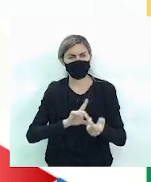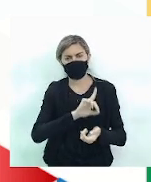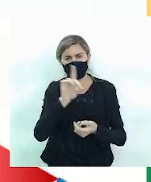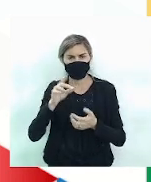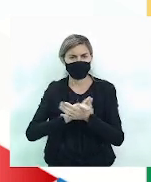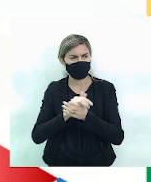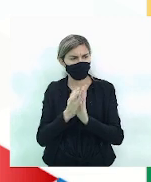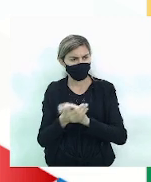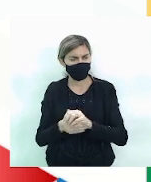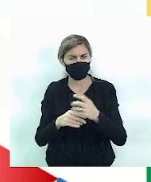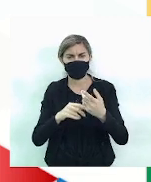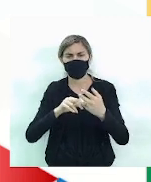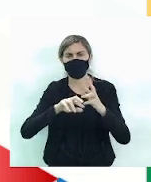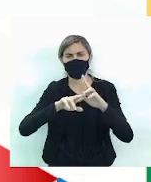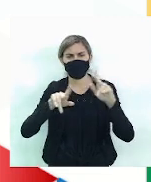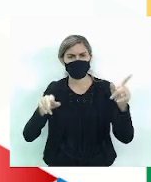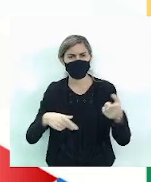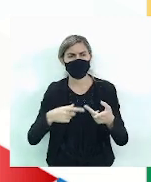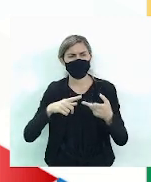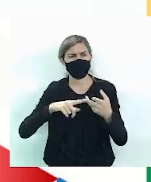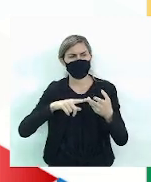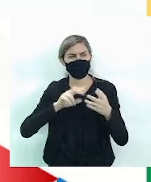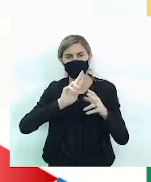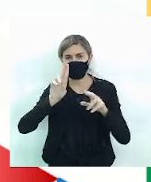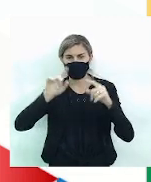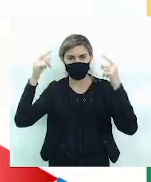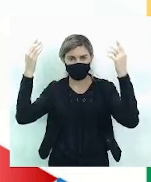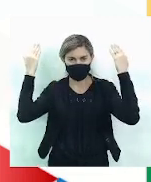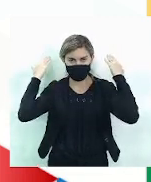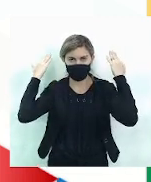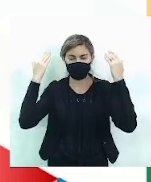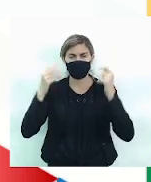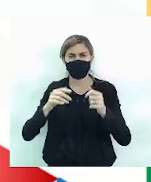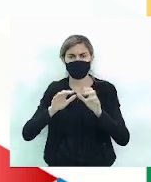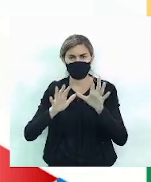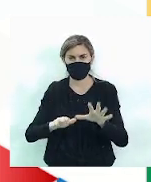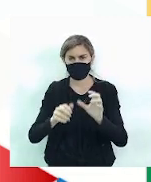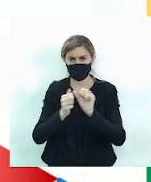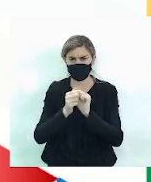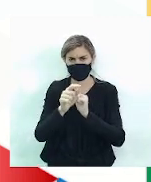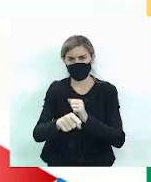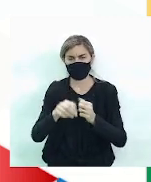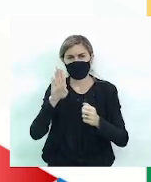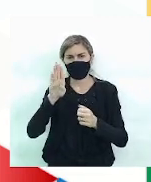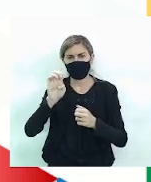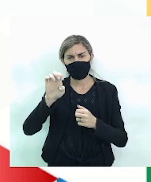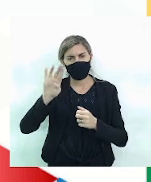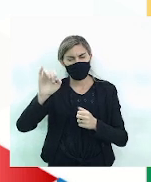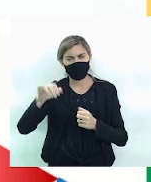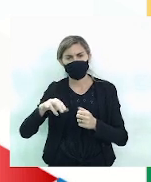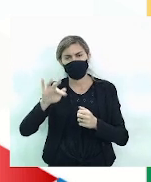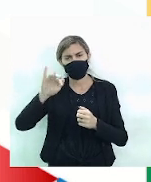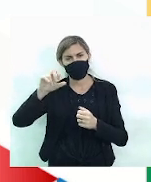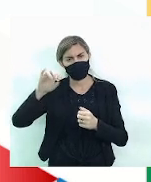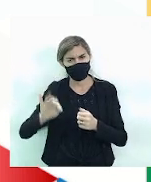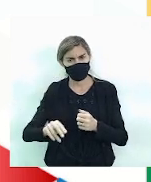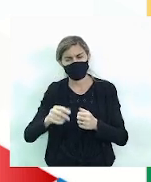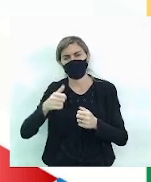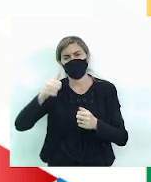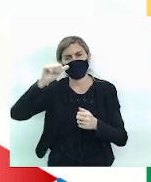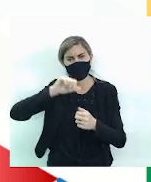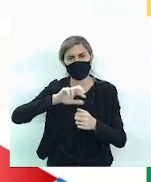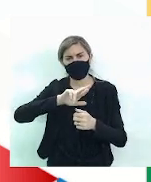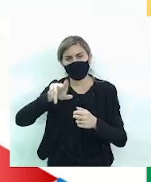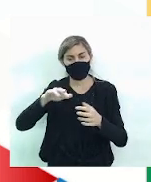Barro. Pra Ficar com Você, é uma outra obra também, né? Bebendo da Fonte. Então veja, a Festa